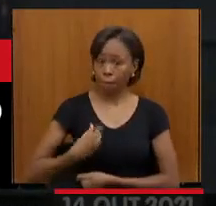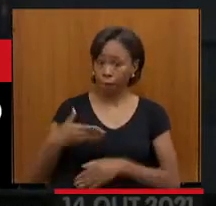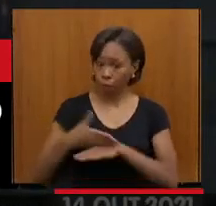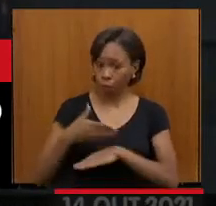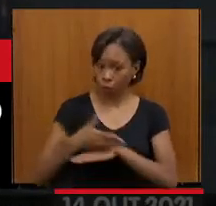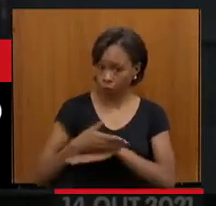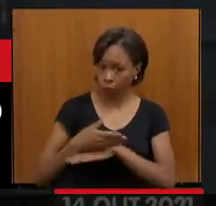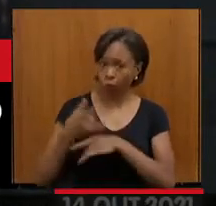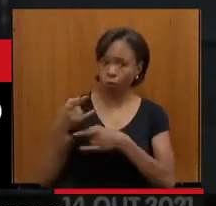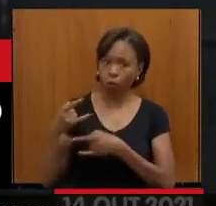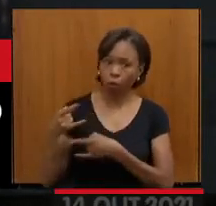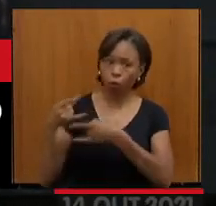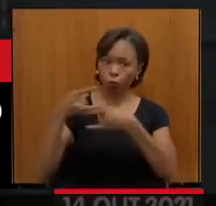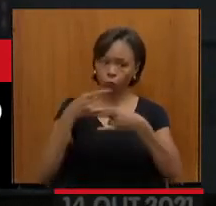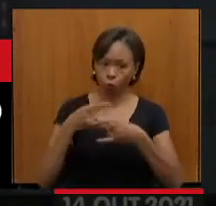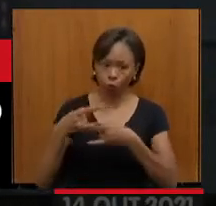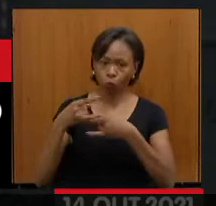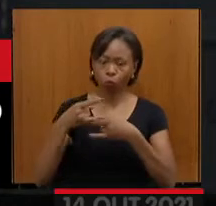Zoom.